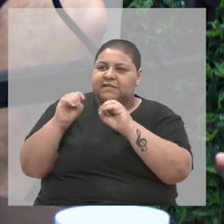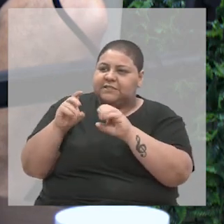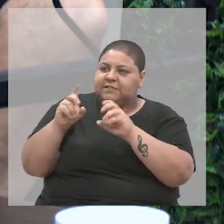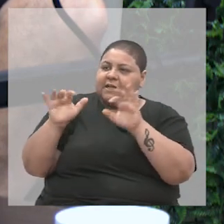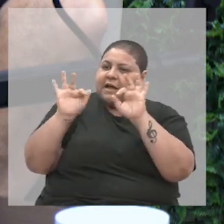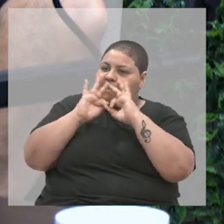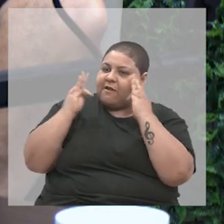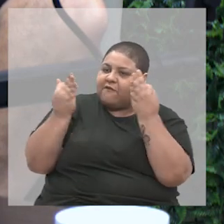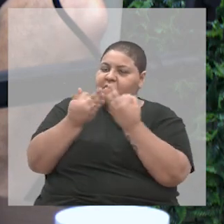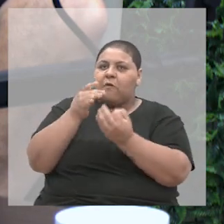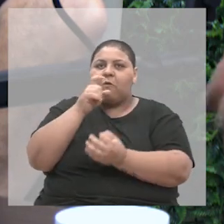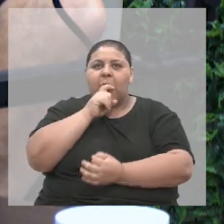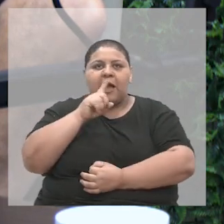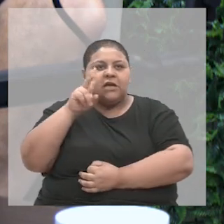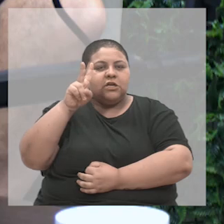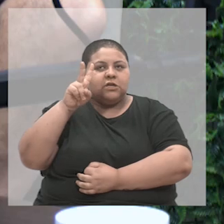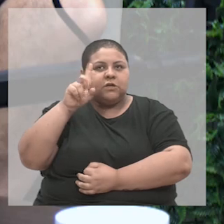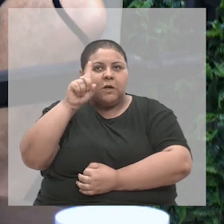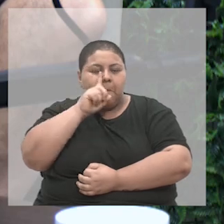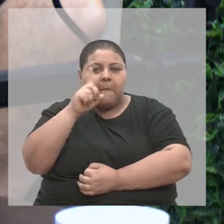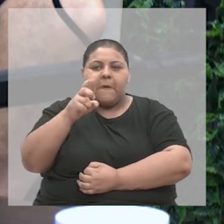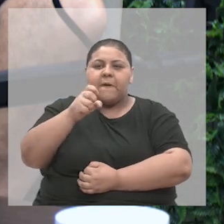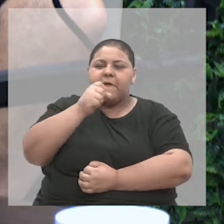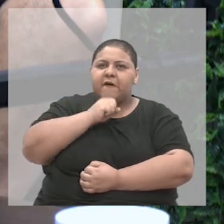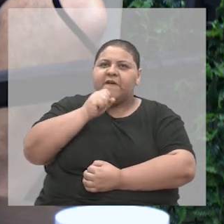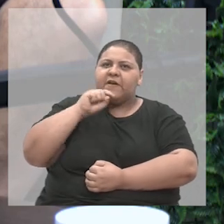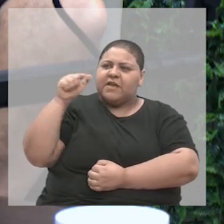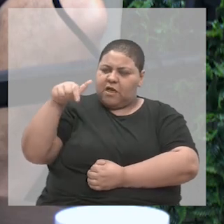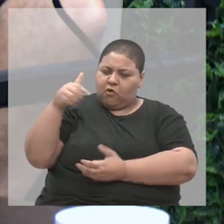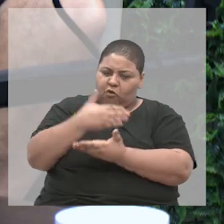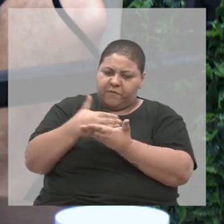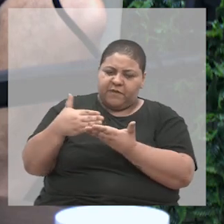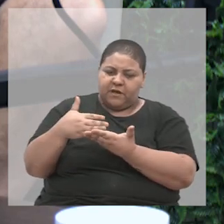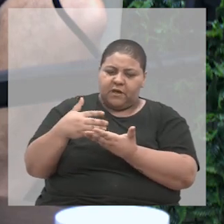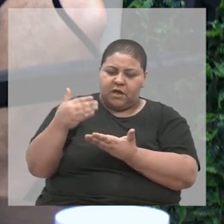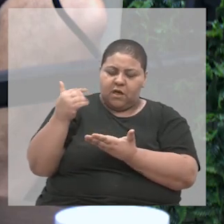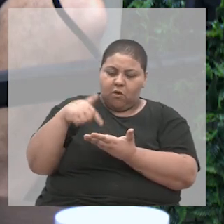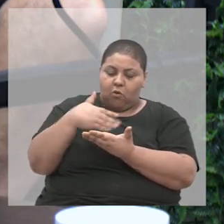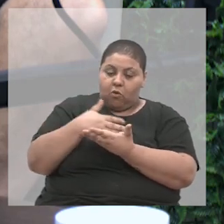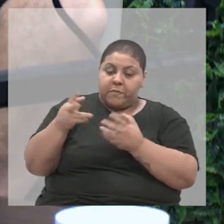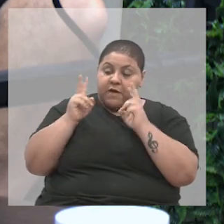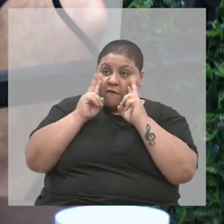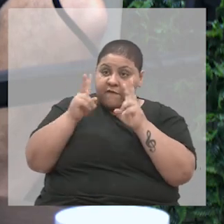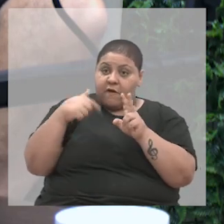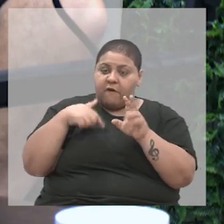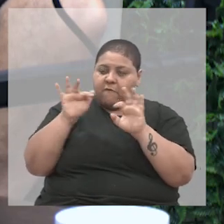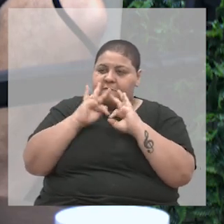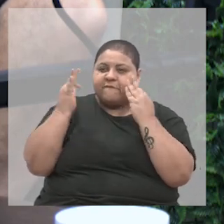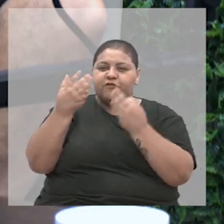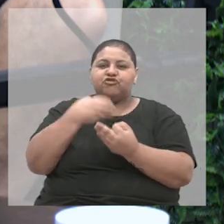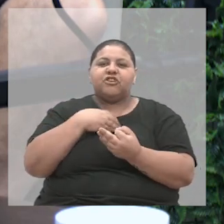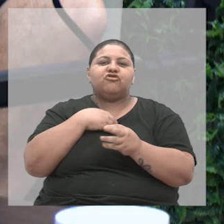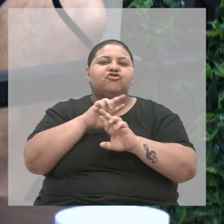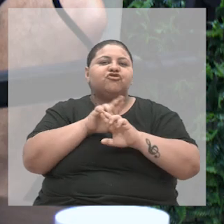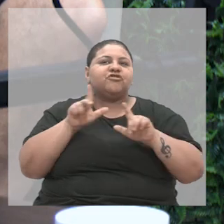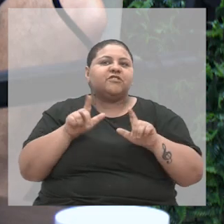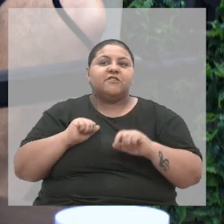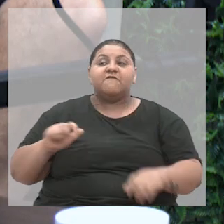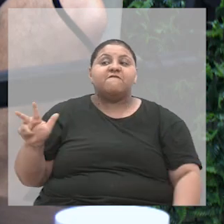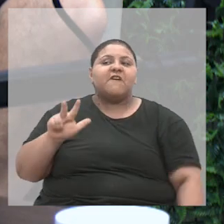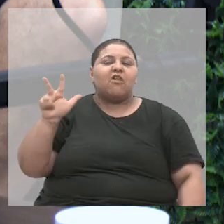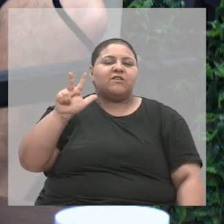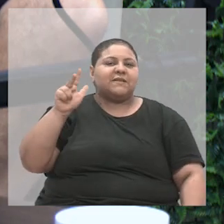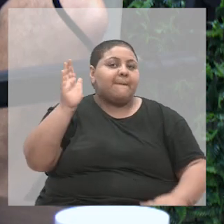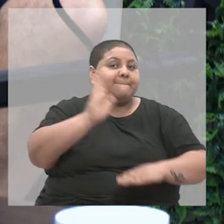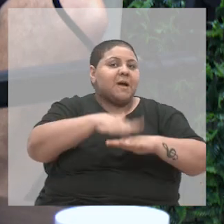que valorizar os pais, os avós. E assim, desde que eu vim pra cá, eu comecei a ver a minha família de uma forma diferente, assim,